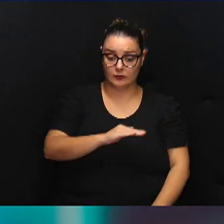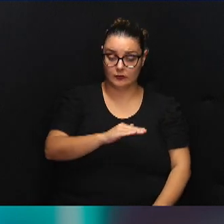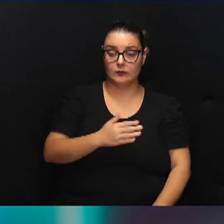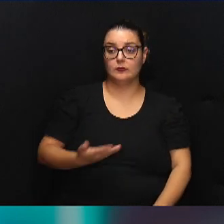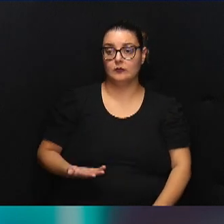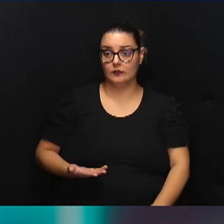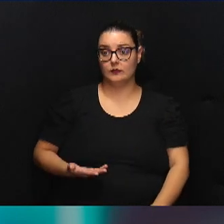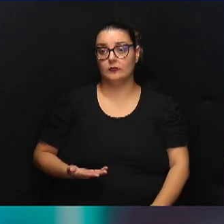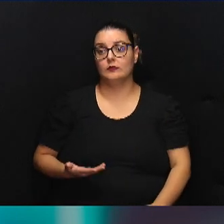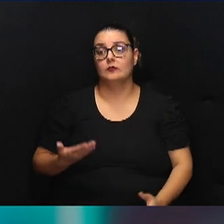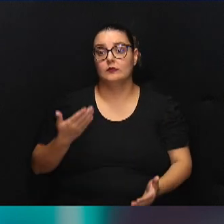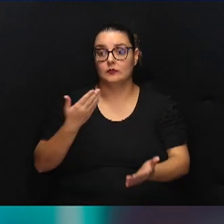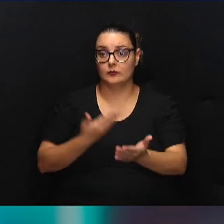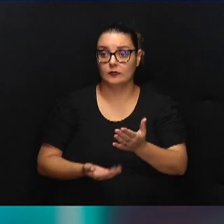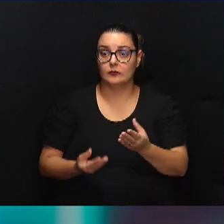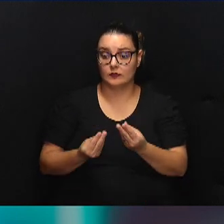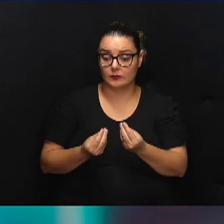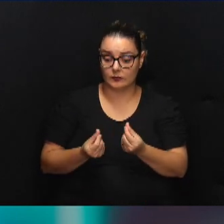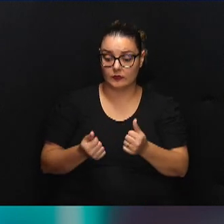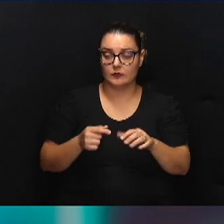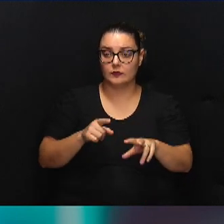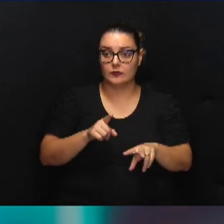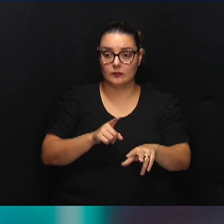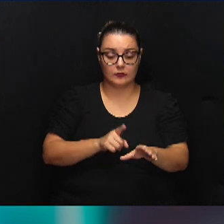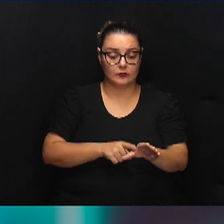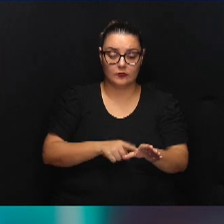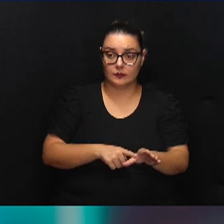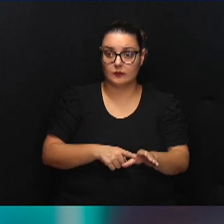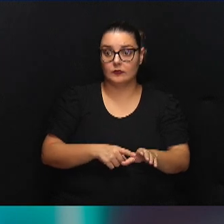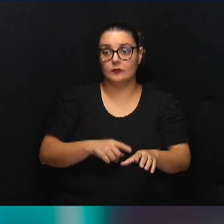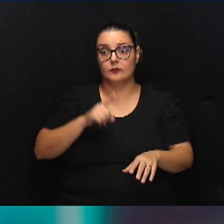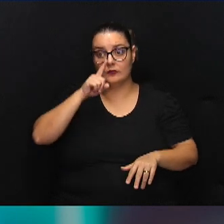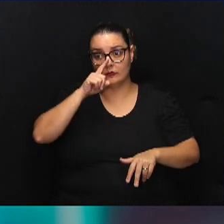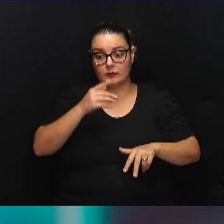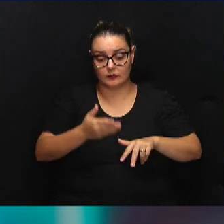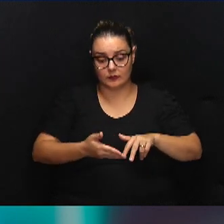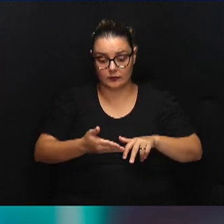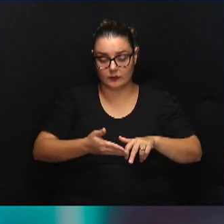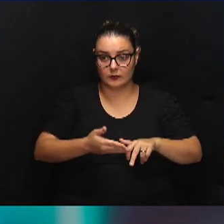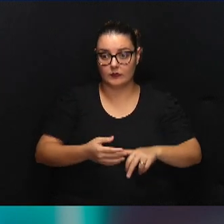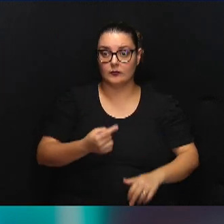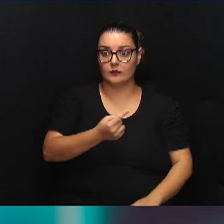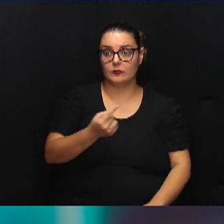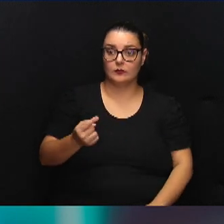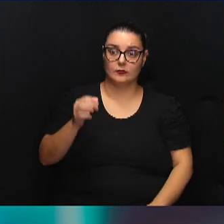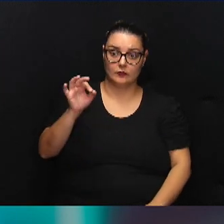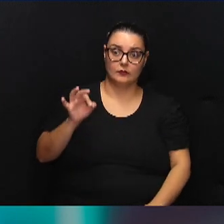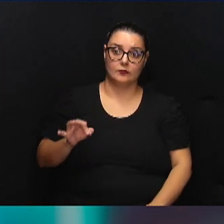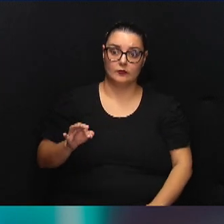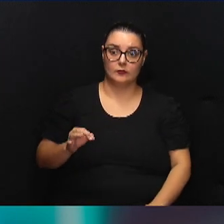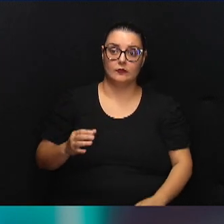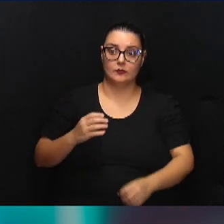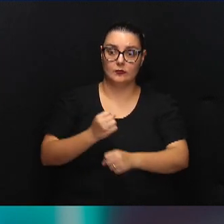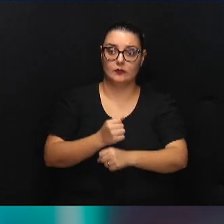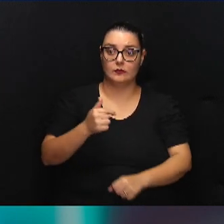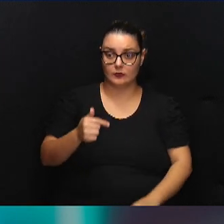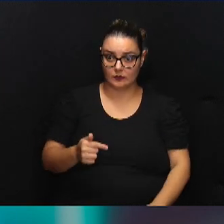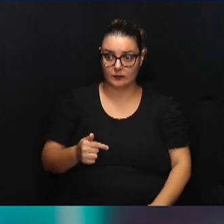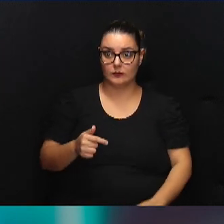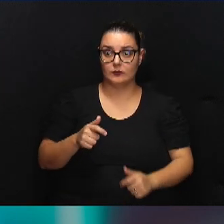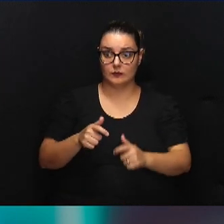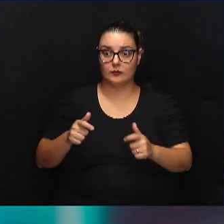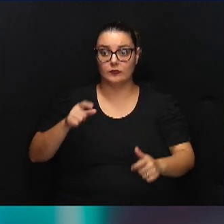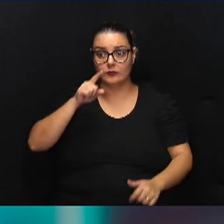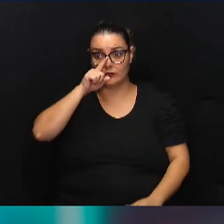E perder a sensibilidade dos pés, correr risco de amputação. Então, cada 1% que você soma acima de 7, você vai aumentando o risco. E a maior parte